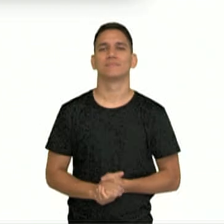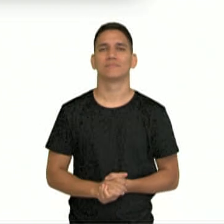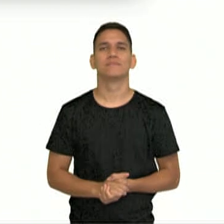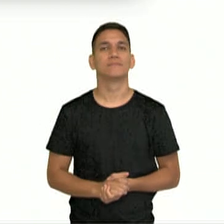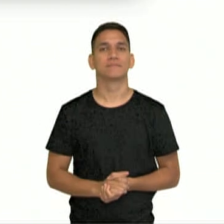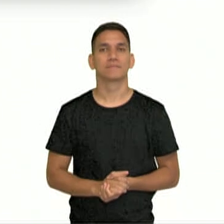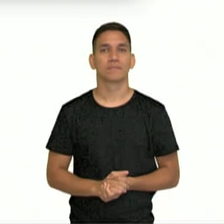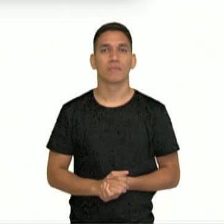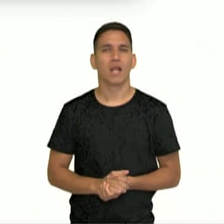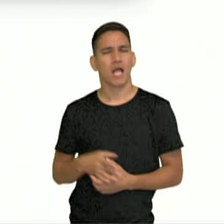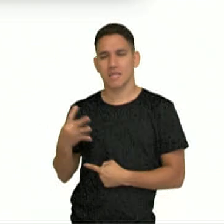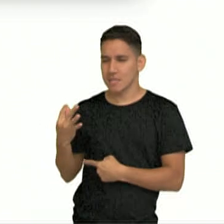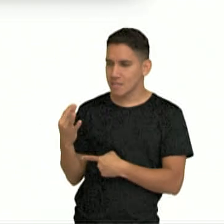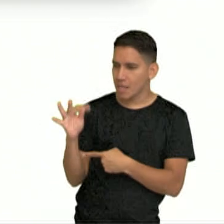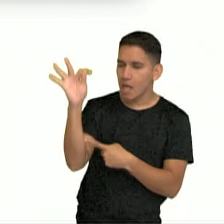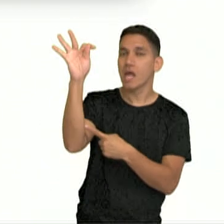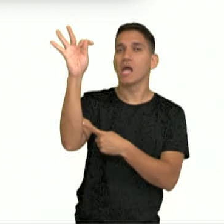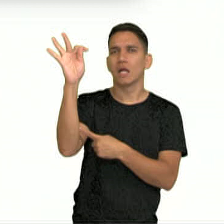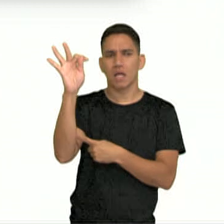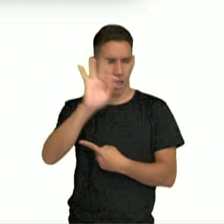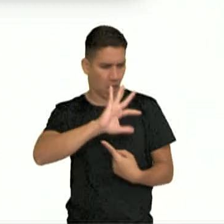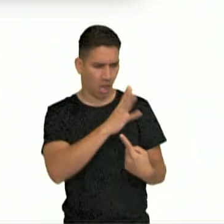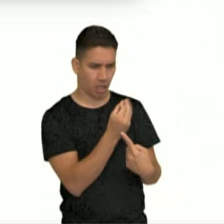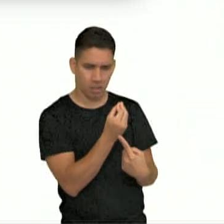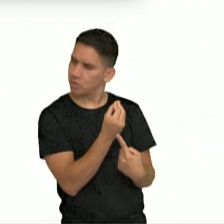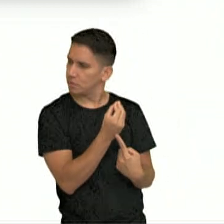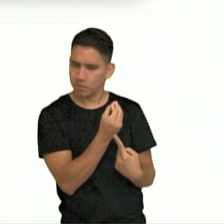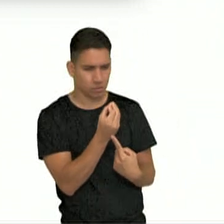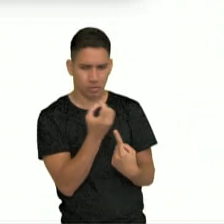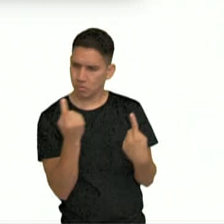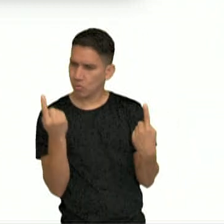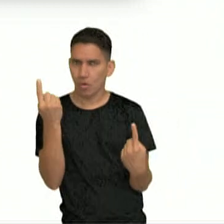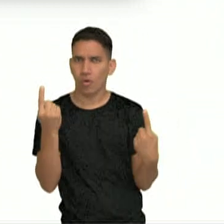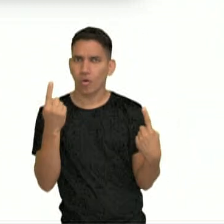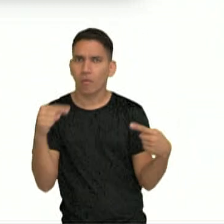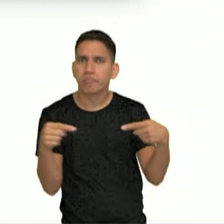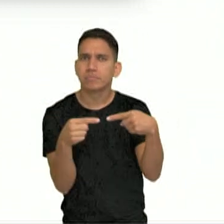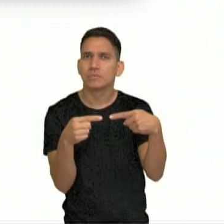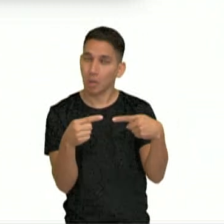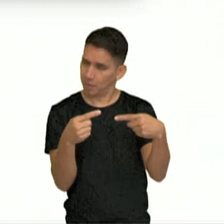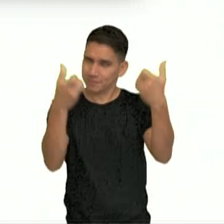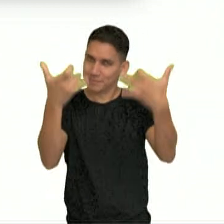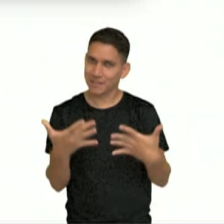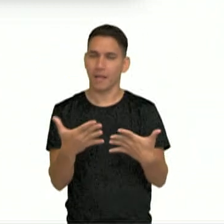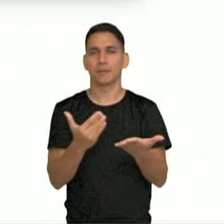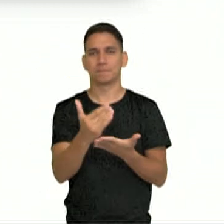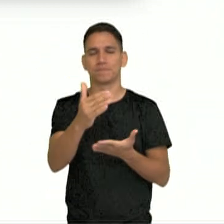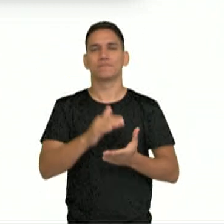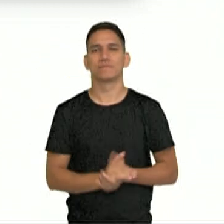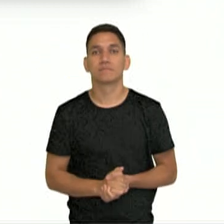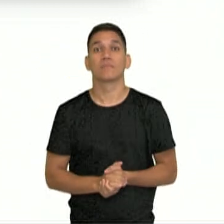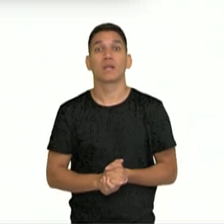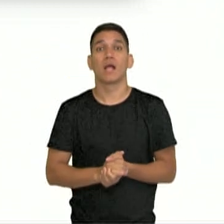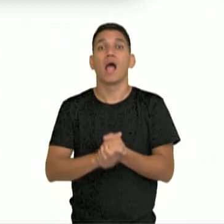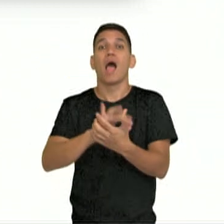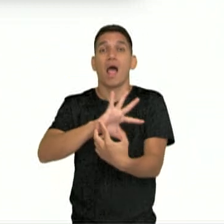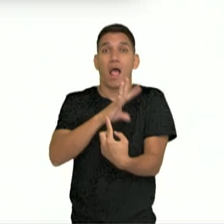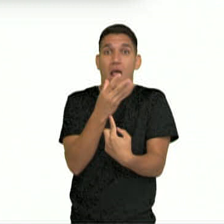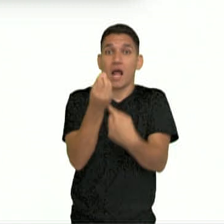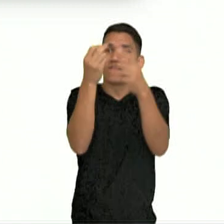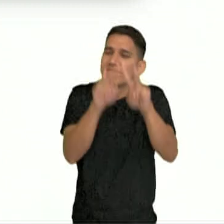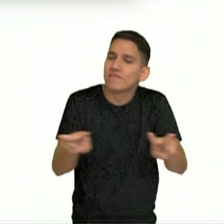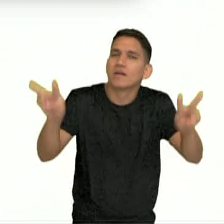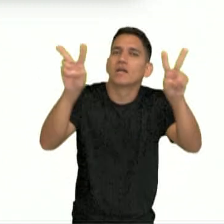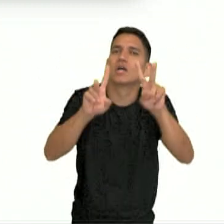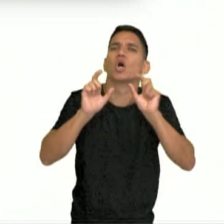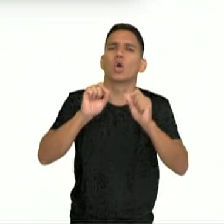A tecnologia e a arte. Vamos falar um pouco de tecnologia e arte. As artes visuais,